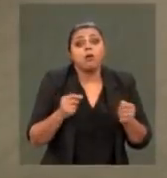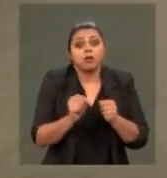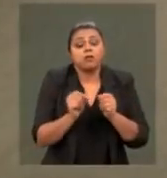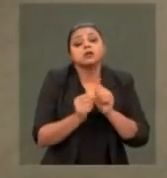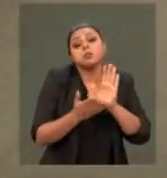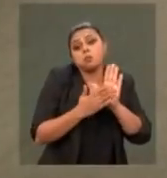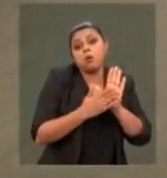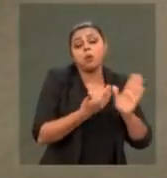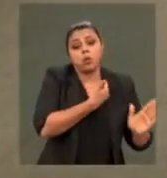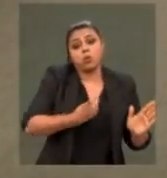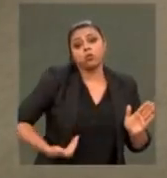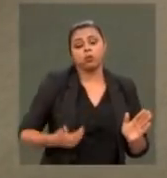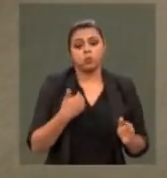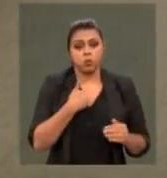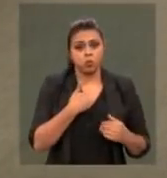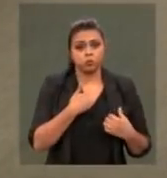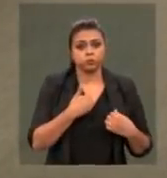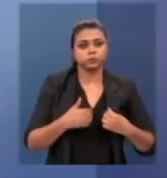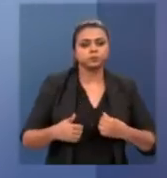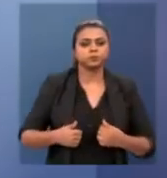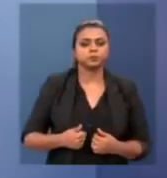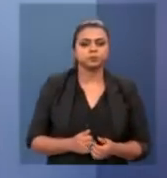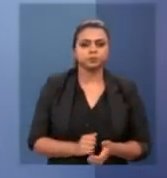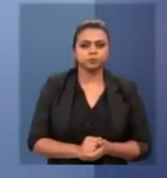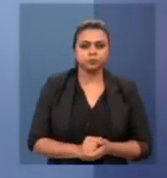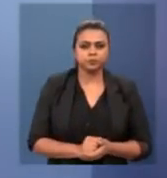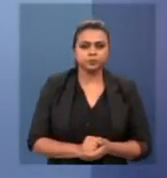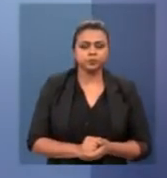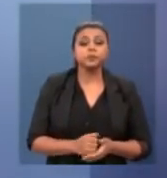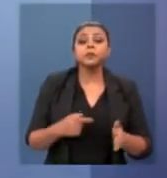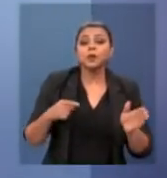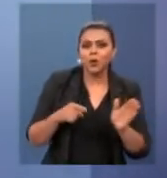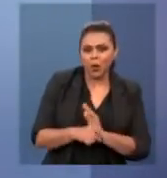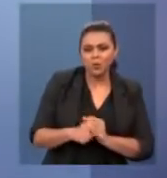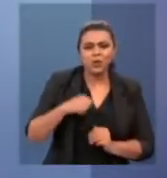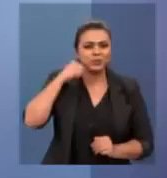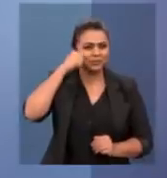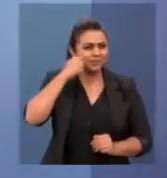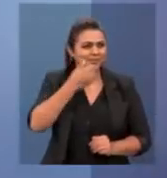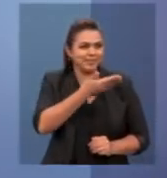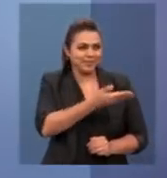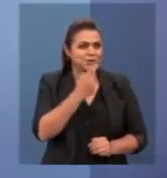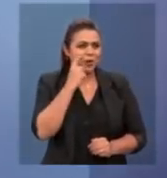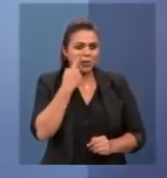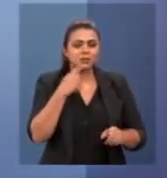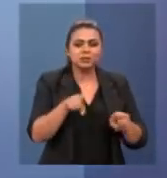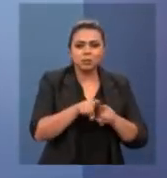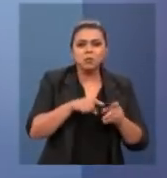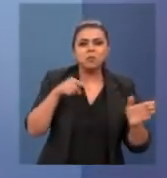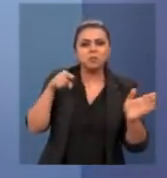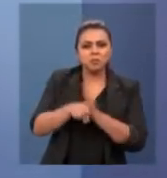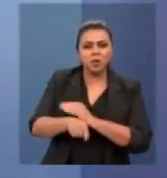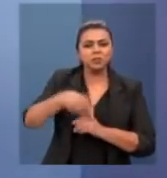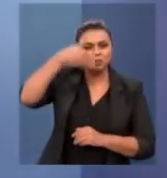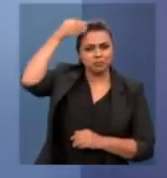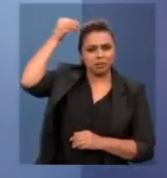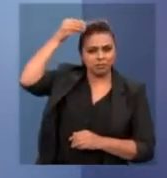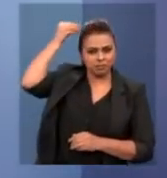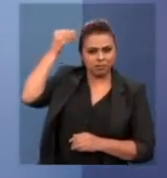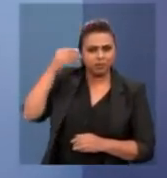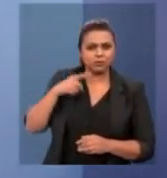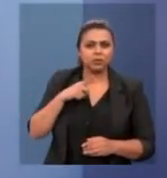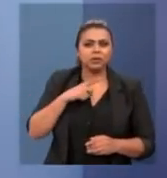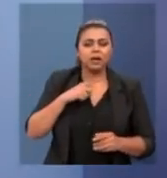de governo eu é perguntar a senadora rosto poderia perguntar também o deputado manato porque assim o tema